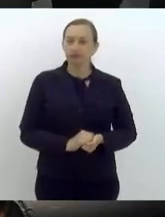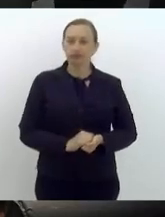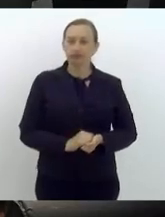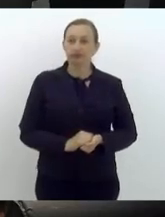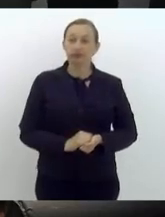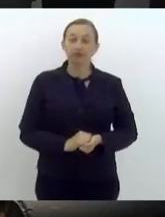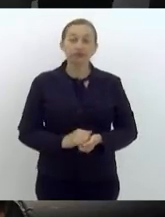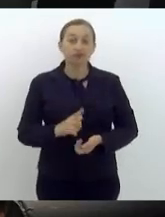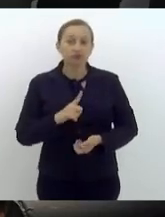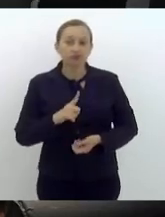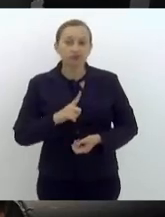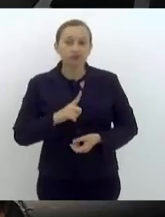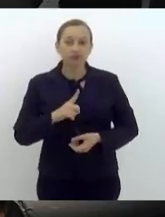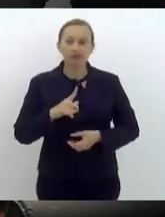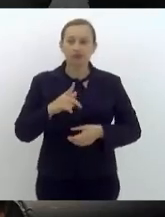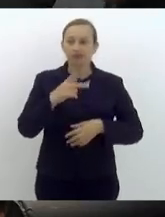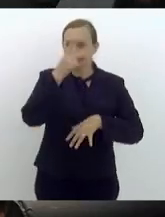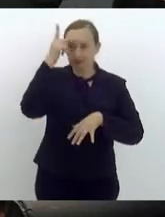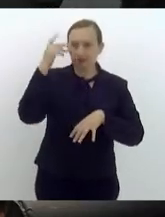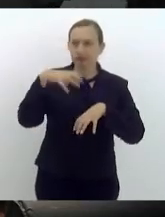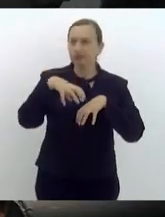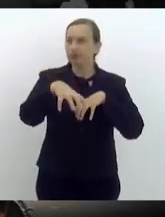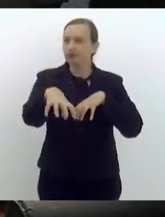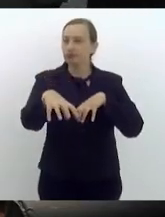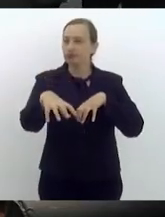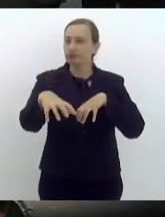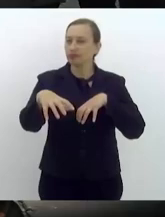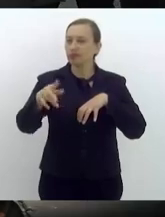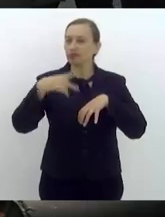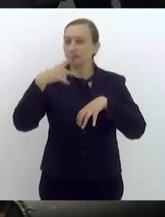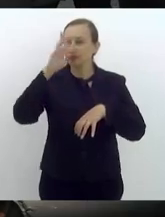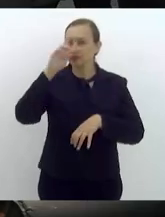Tem alguém online aí chamando, presidente?